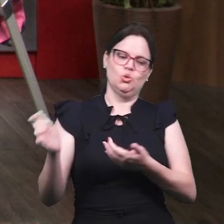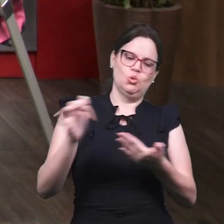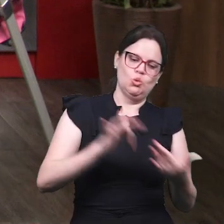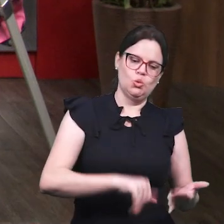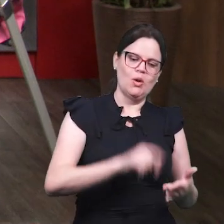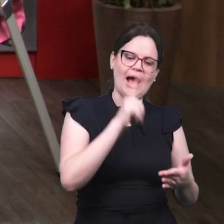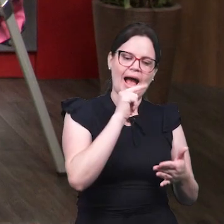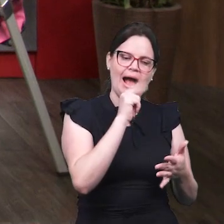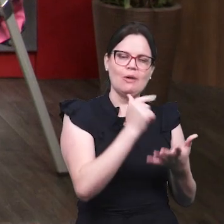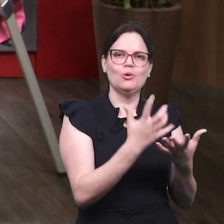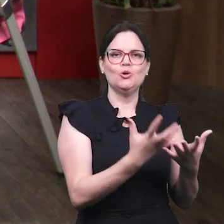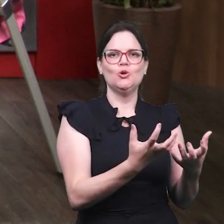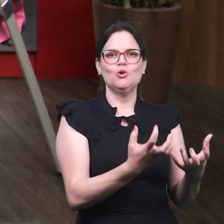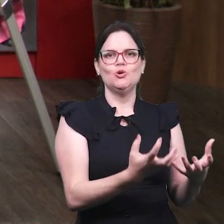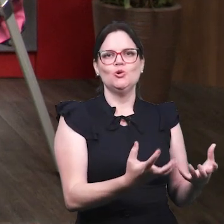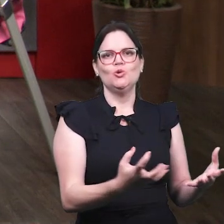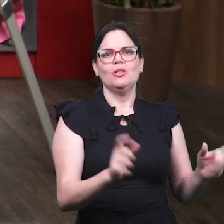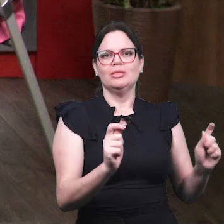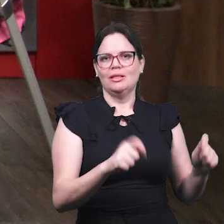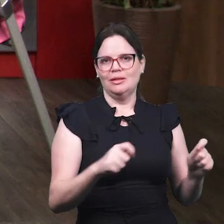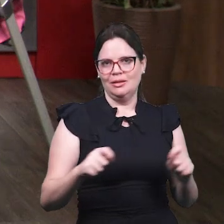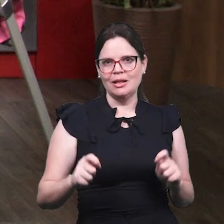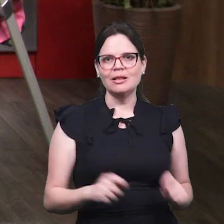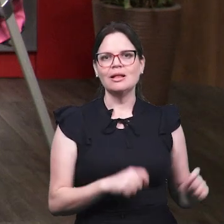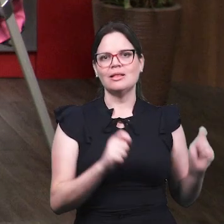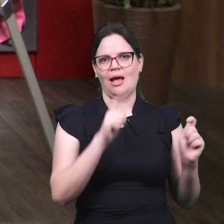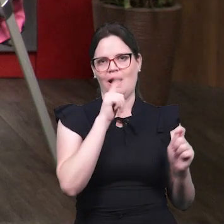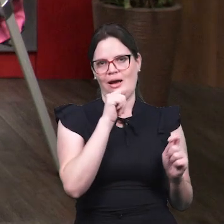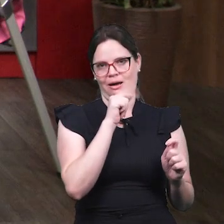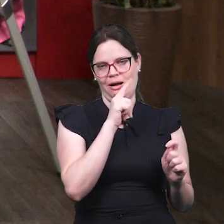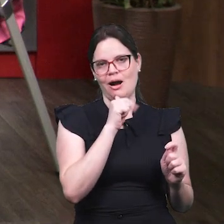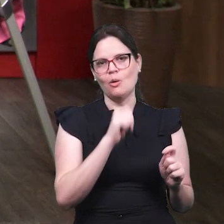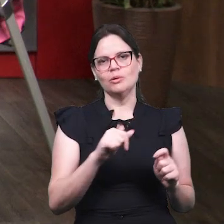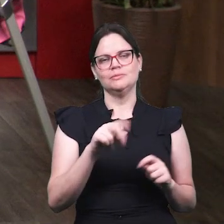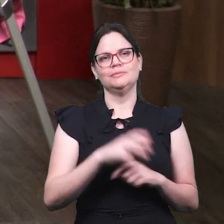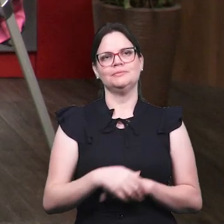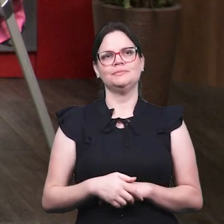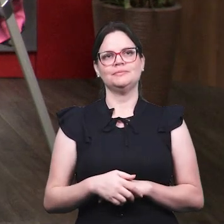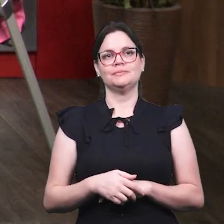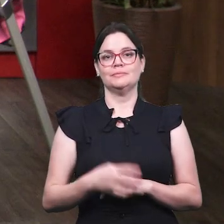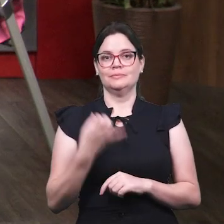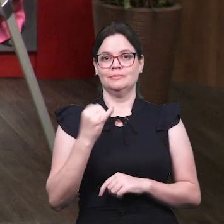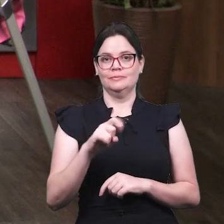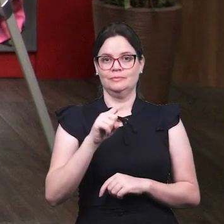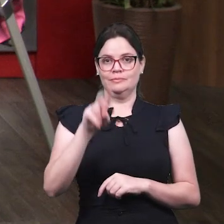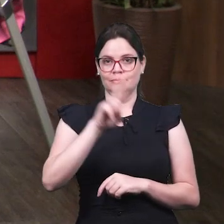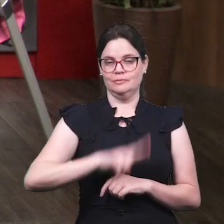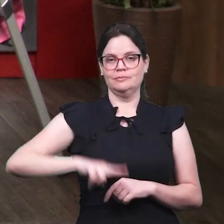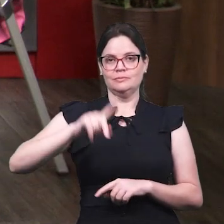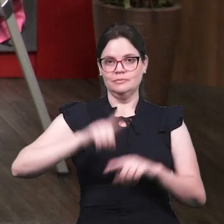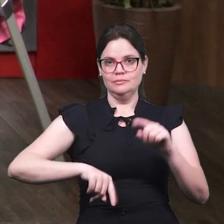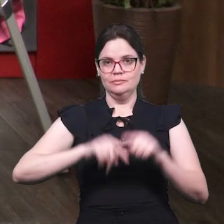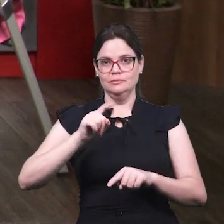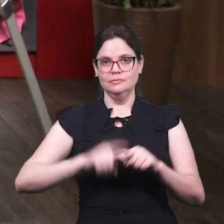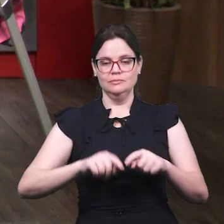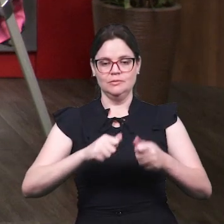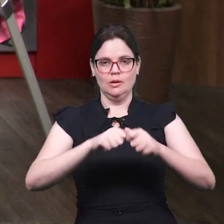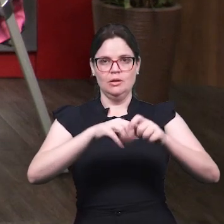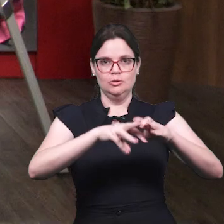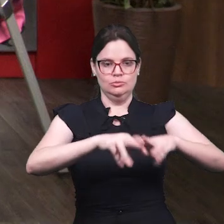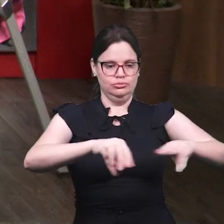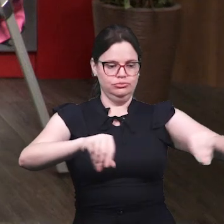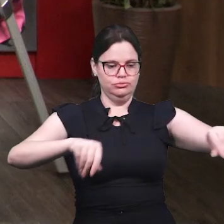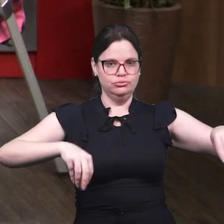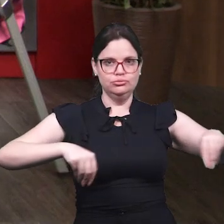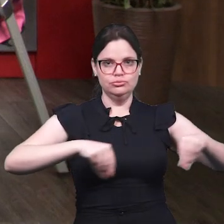saúde do solo, em nutrição do solo, você usar um material desse disperso no solo, você